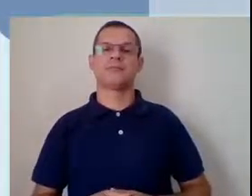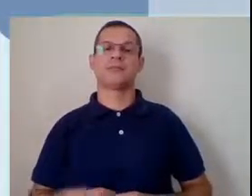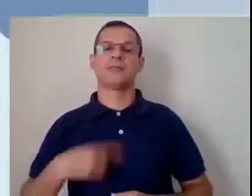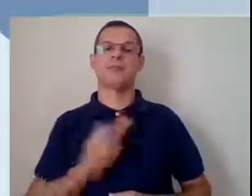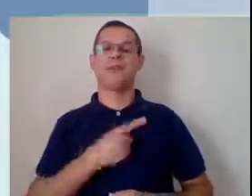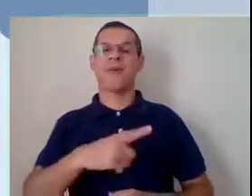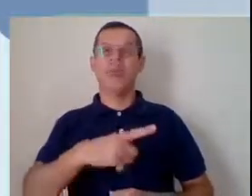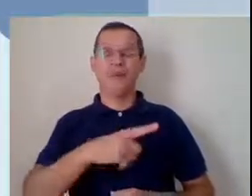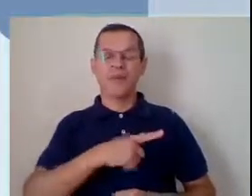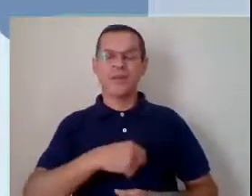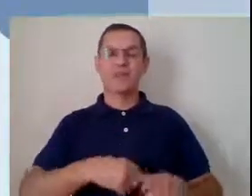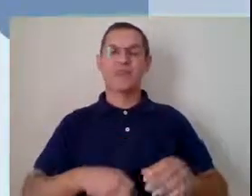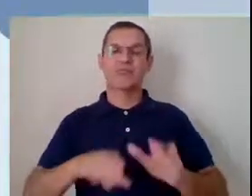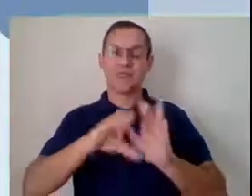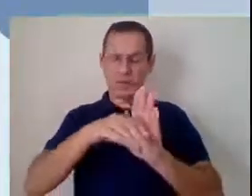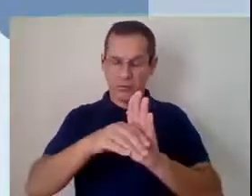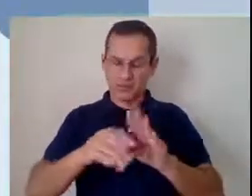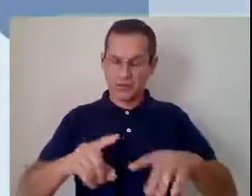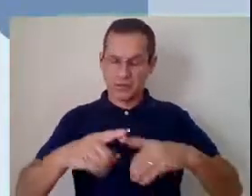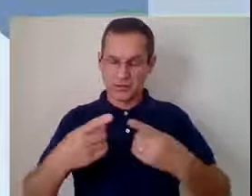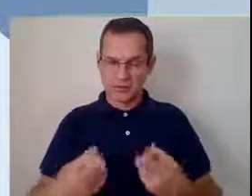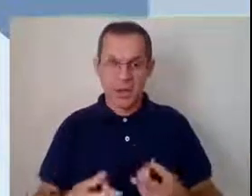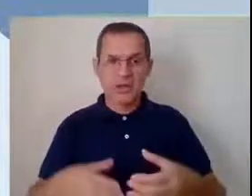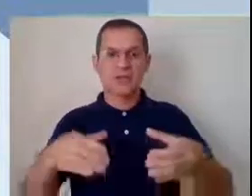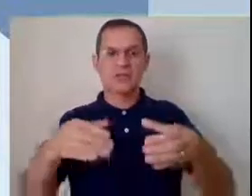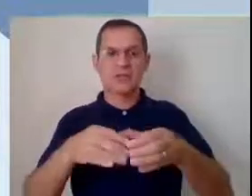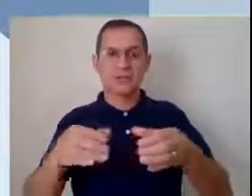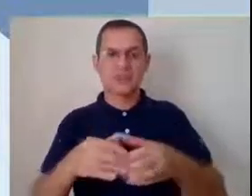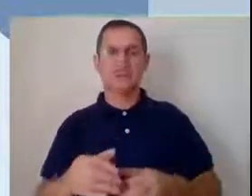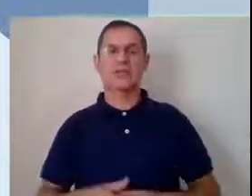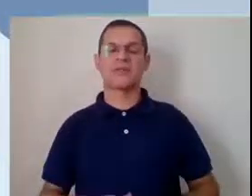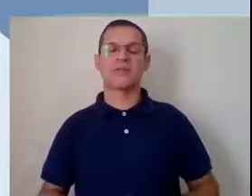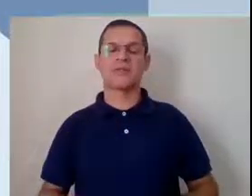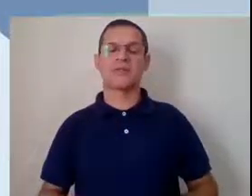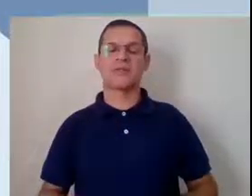Nós temos alguns conceitos mais de conjuntos